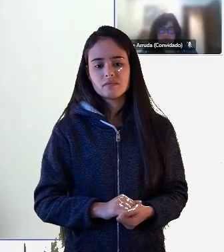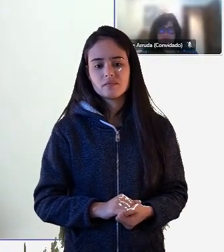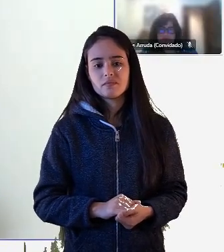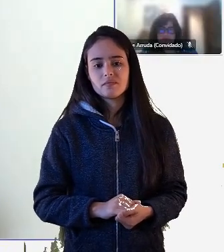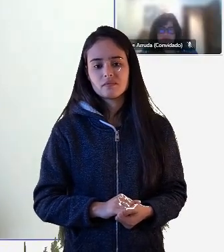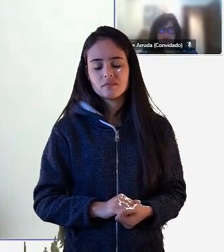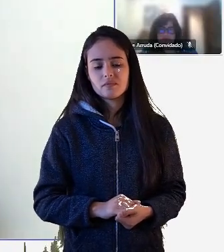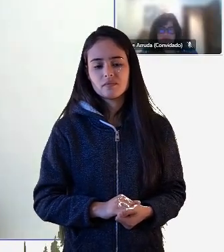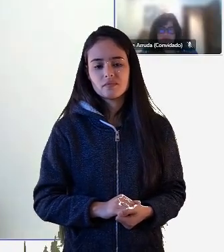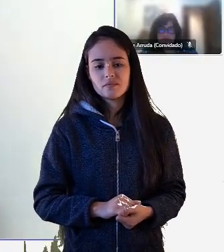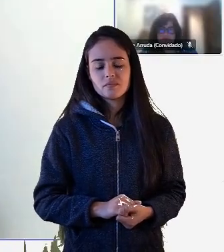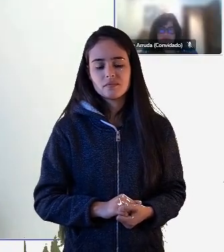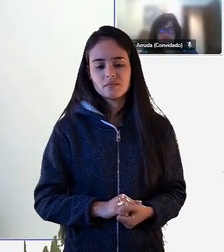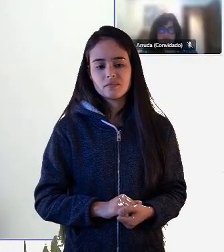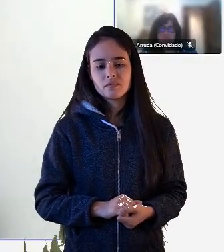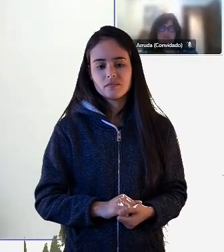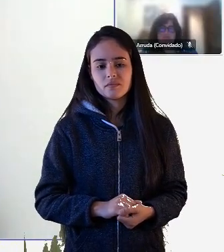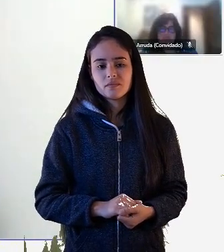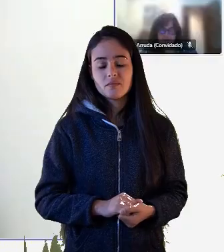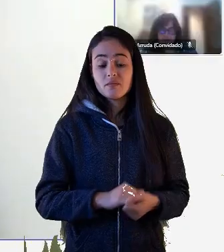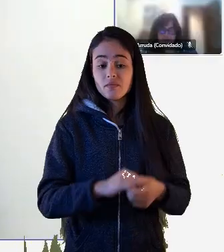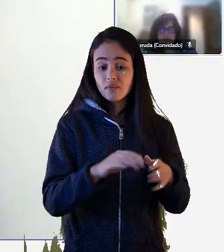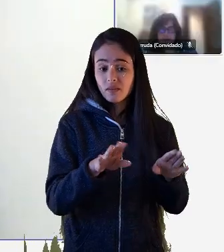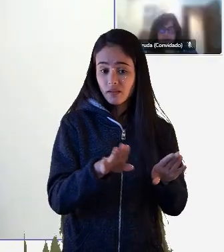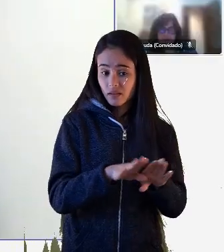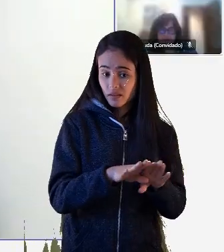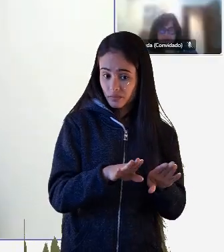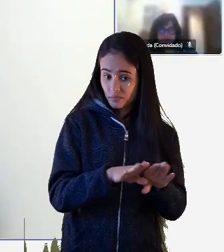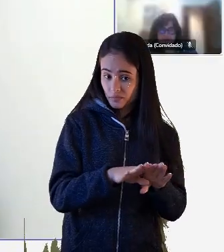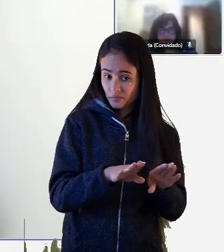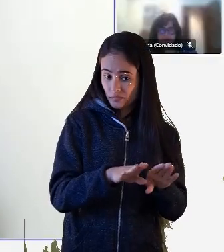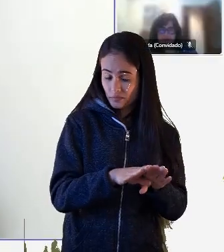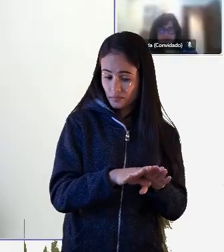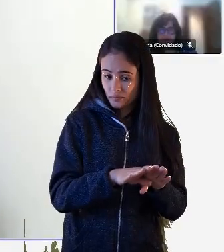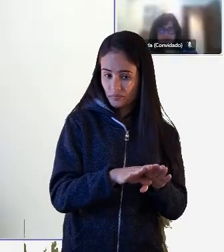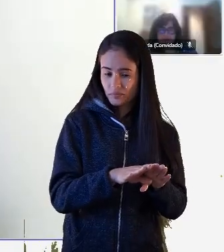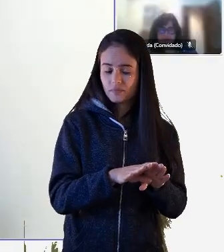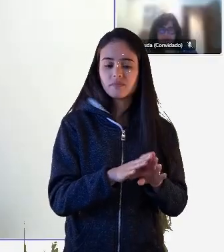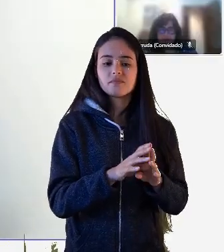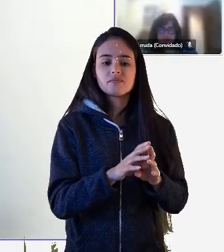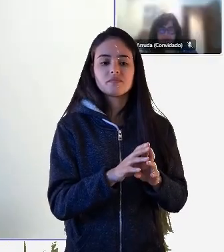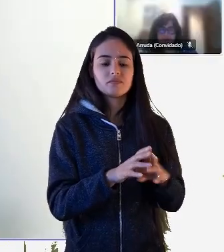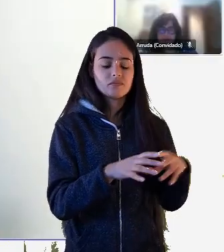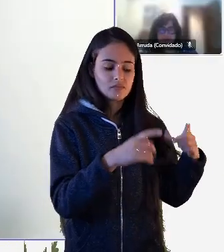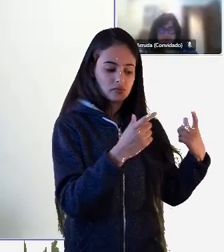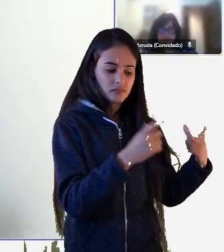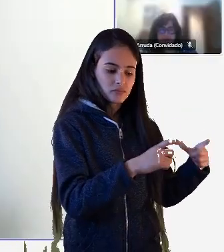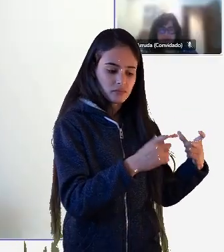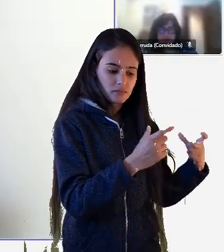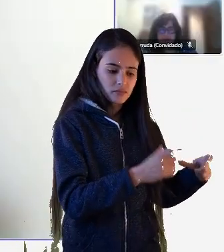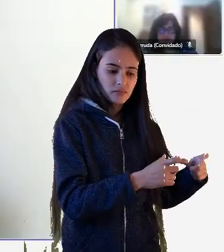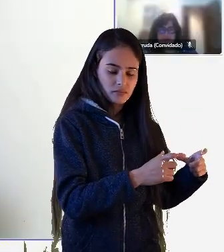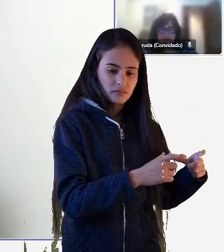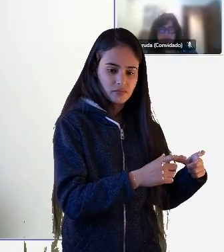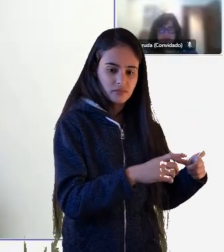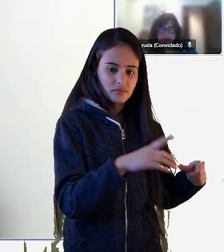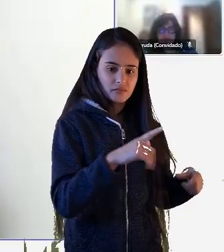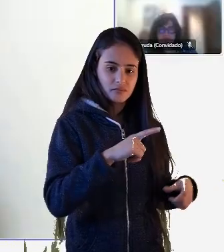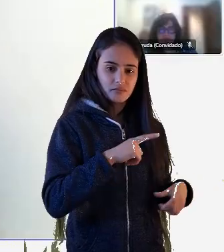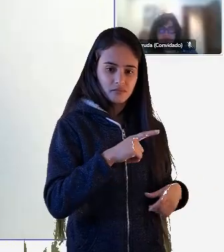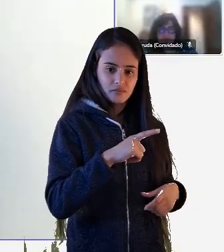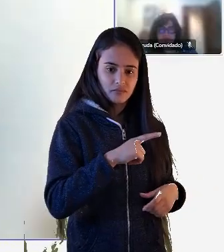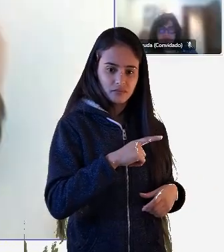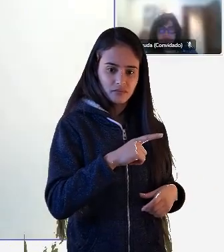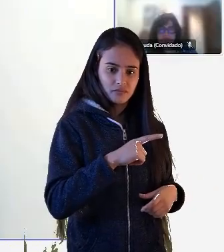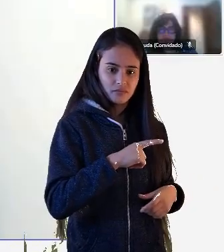Varginha, o Compir de Três Corações participando, o Movimento Lélia Gonzalez de Campanha, Movimento Negro Unificado de São